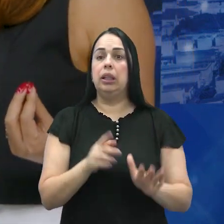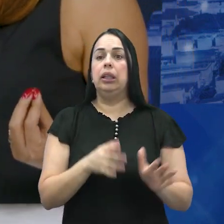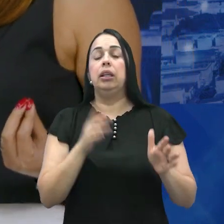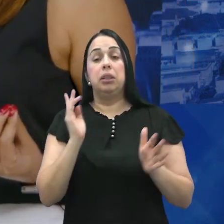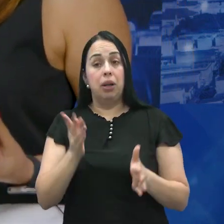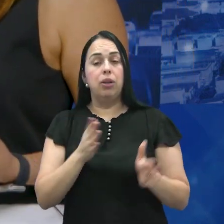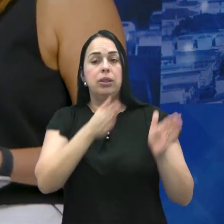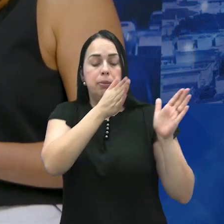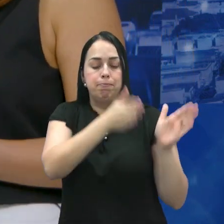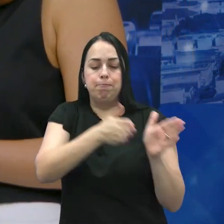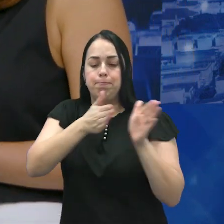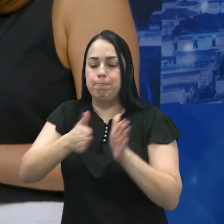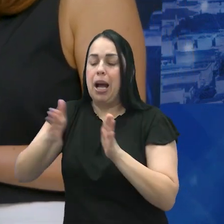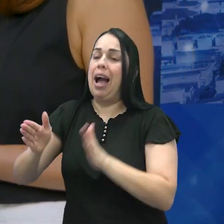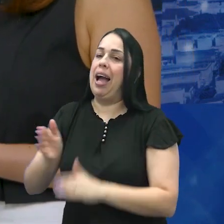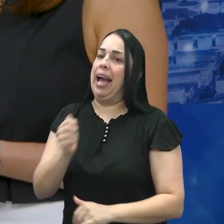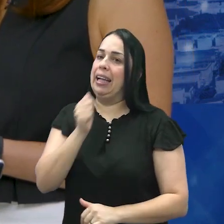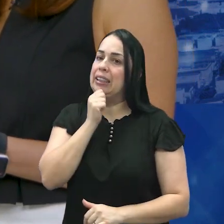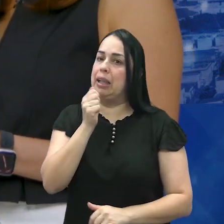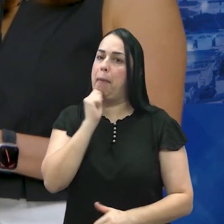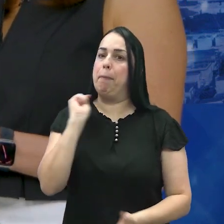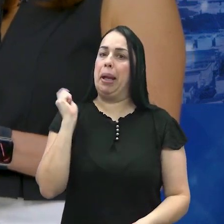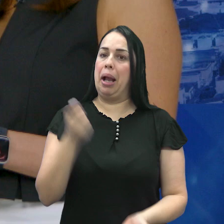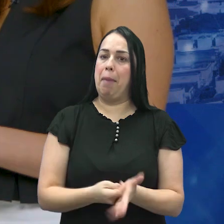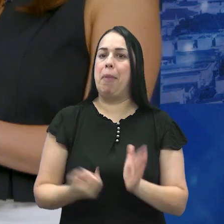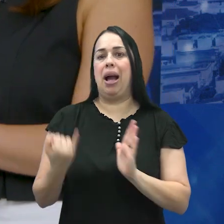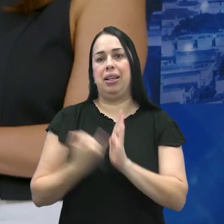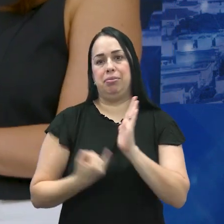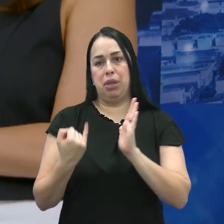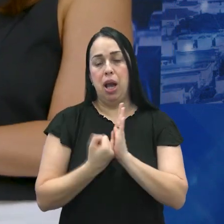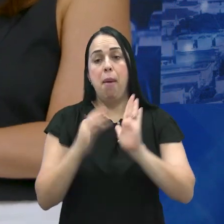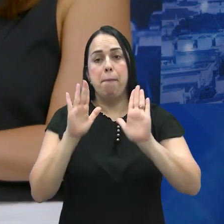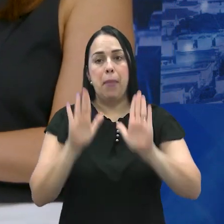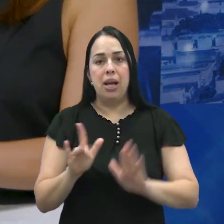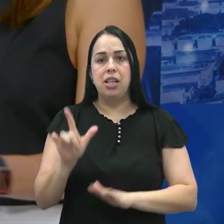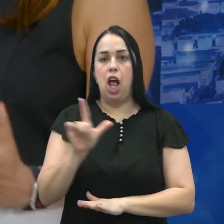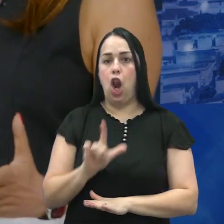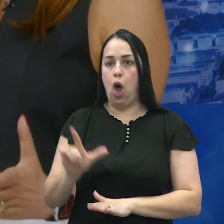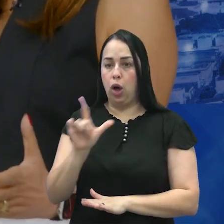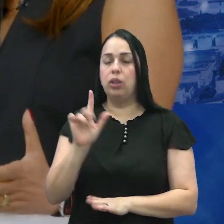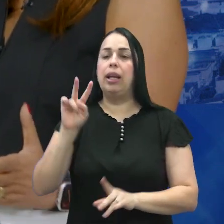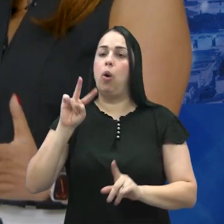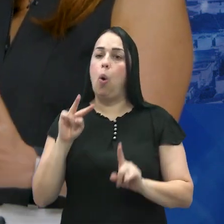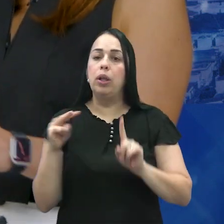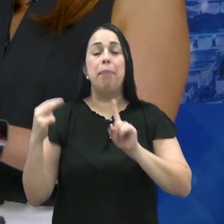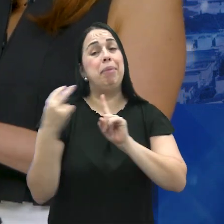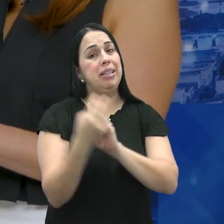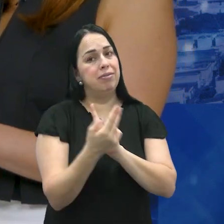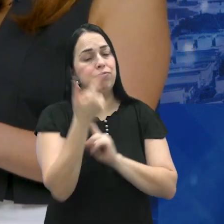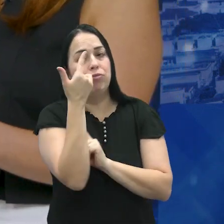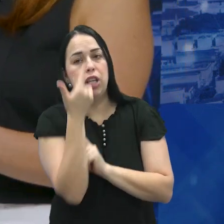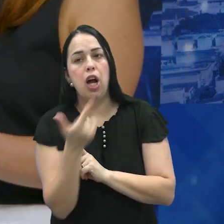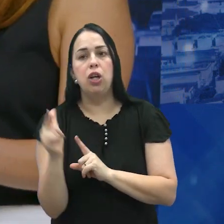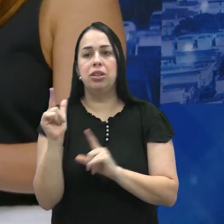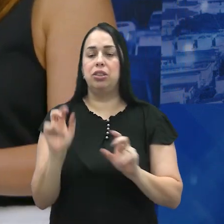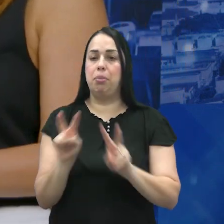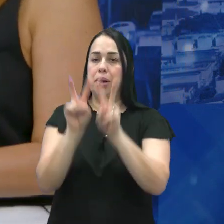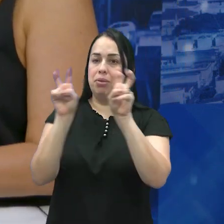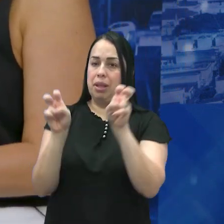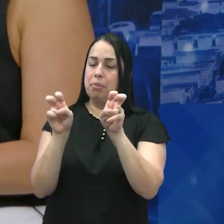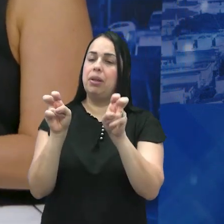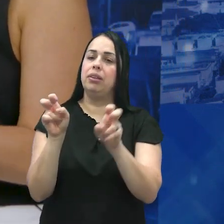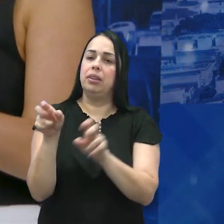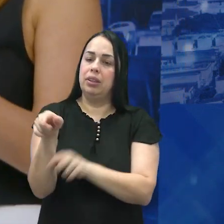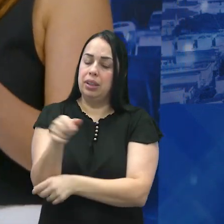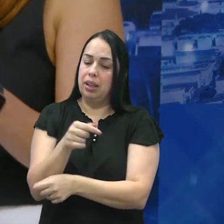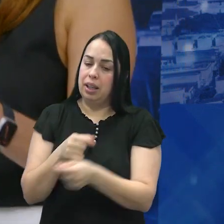esse manejo do resíduo é importantíssimo para que a gente pense. E é claro, tem um outro olhar também, que a gente fala da economia